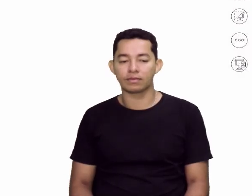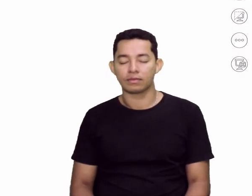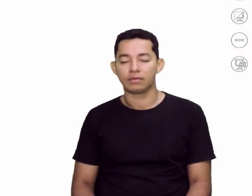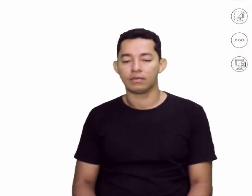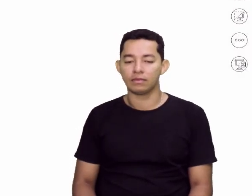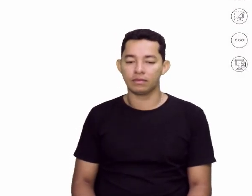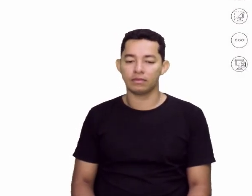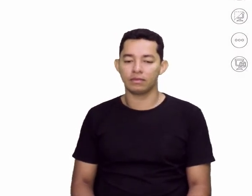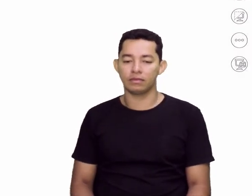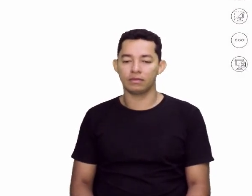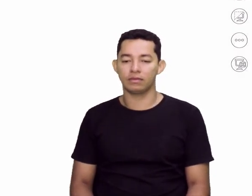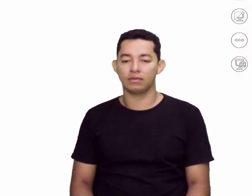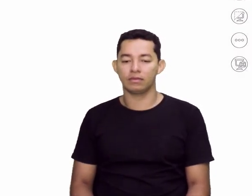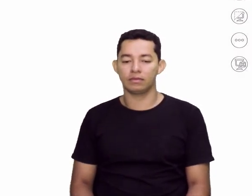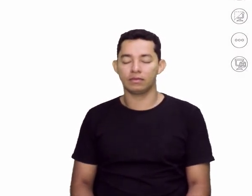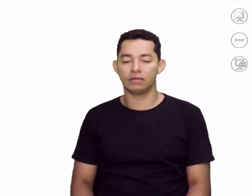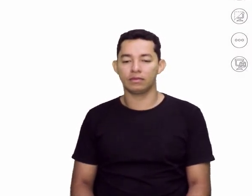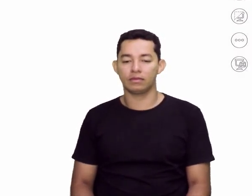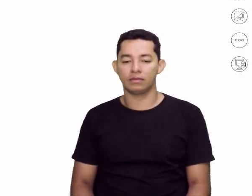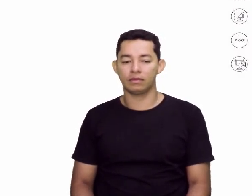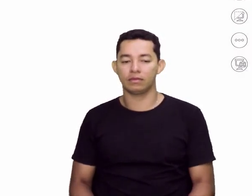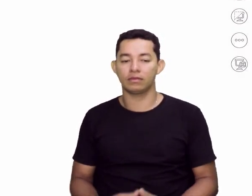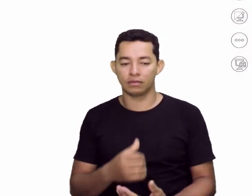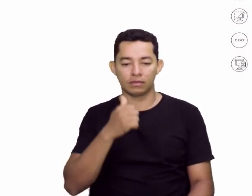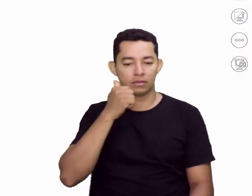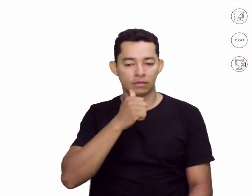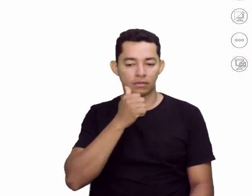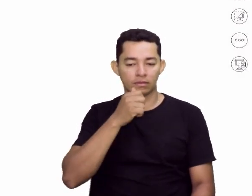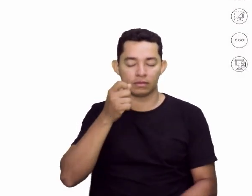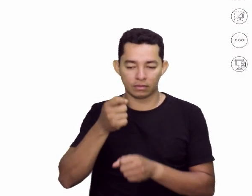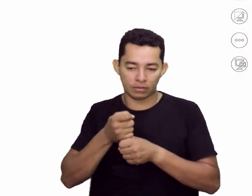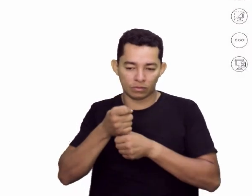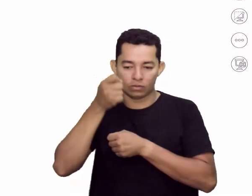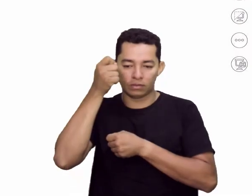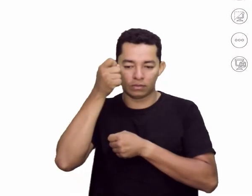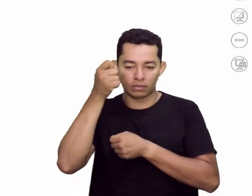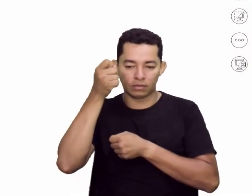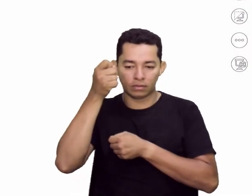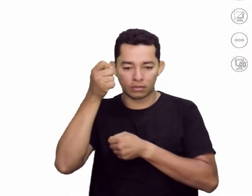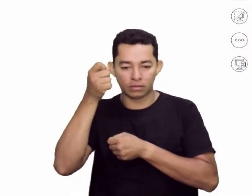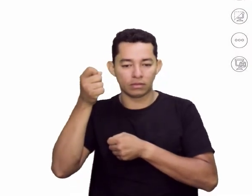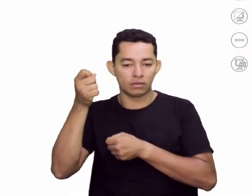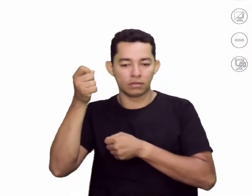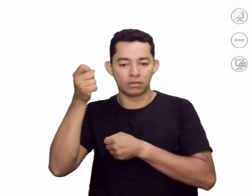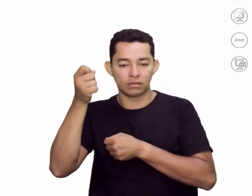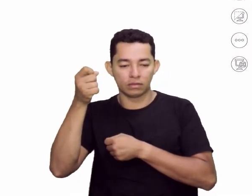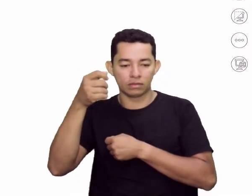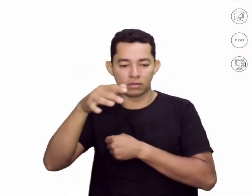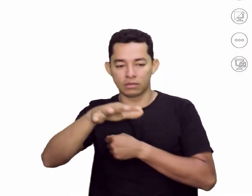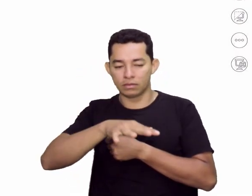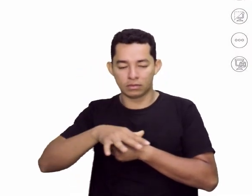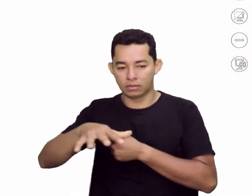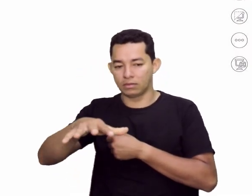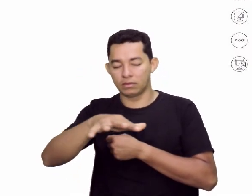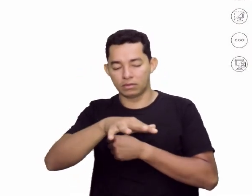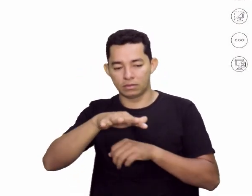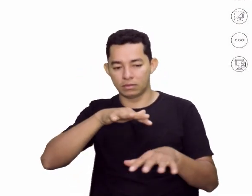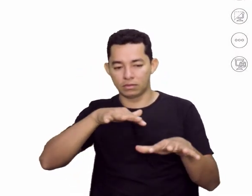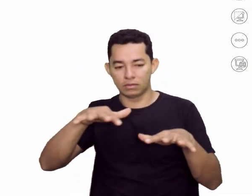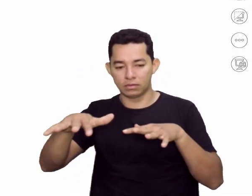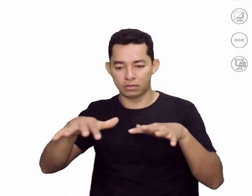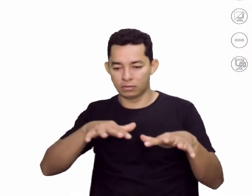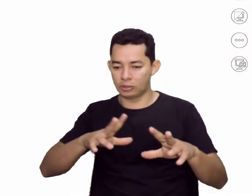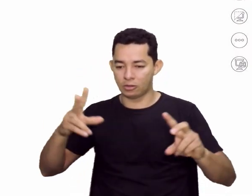Tá bom? Então, uma mulher com sombrinha aqui, né? No meio de um movimento